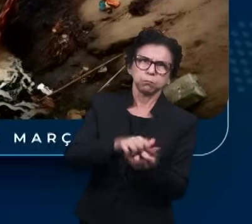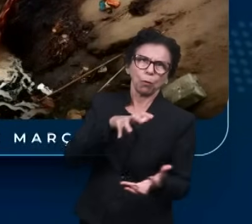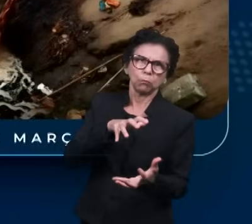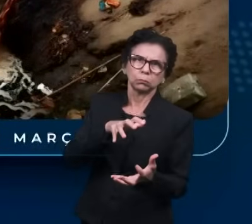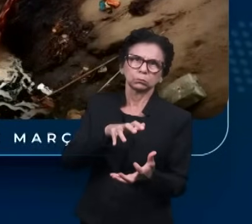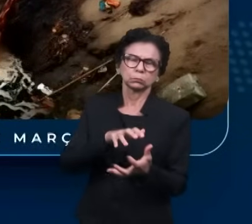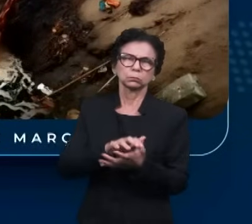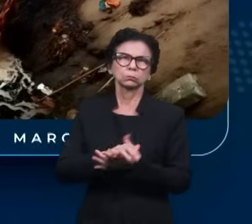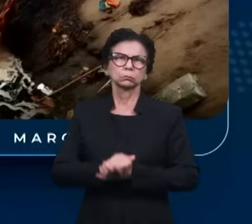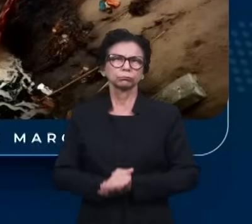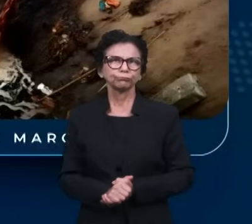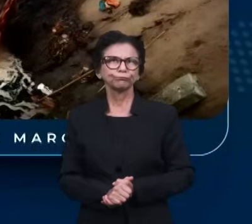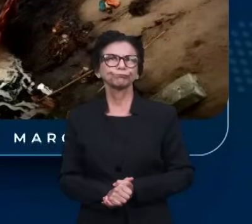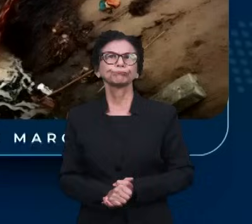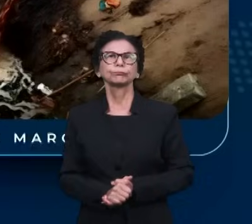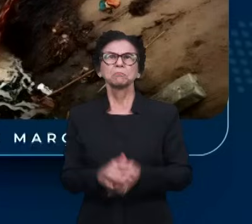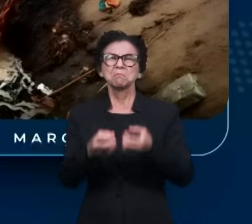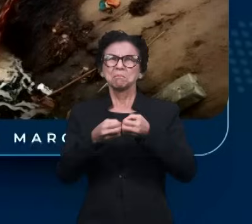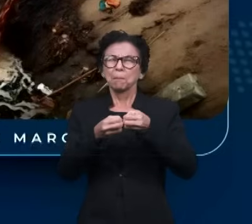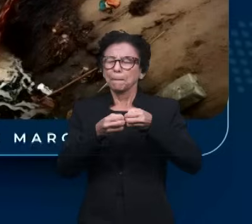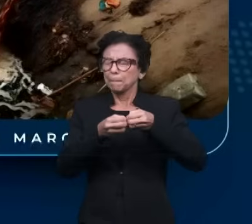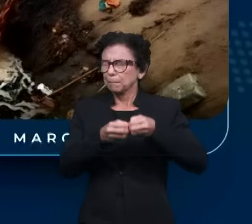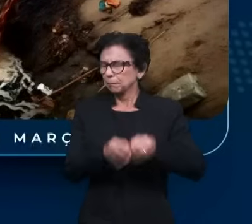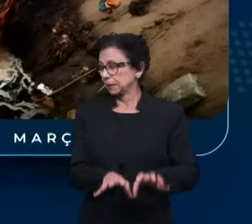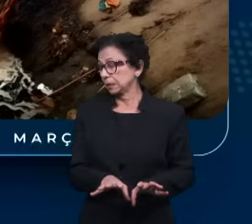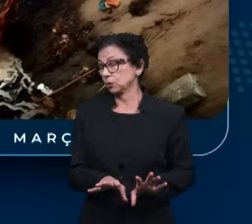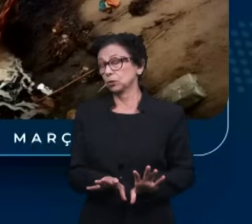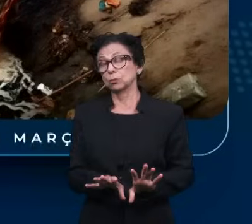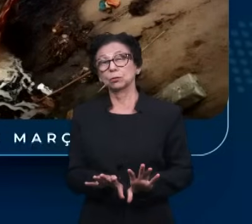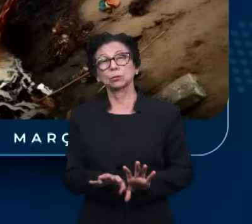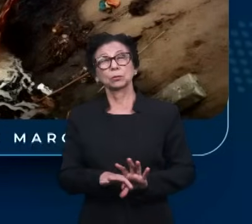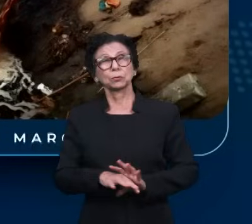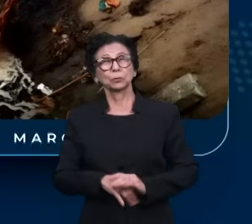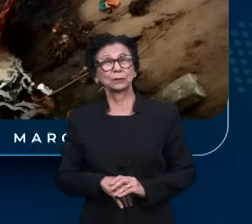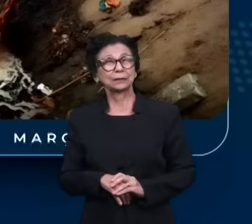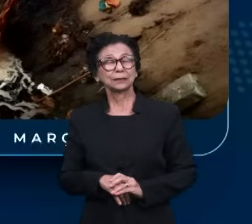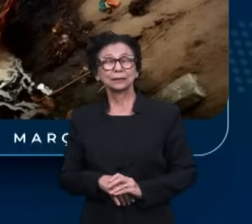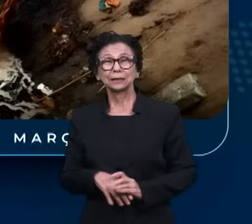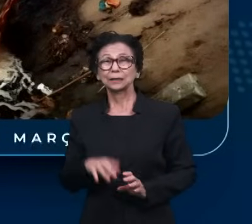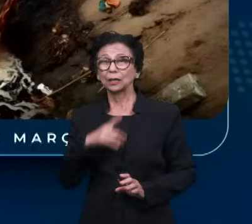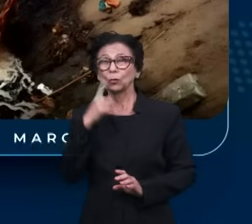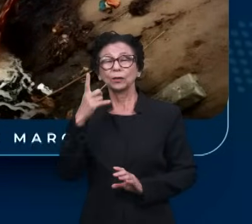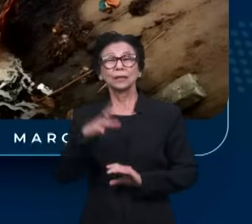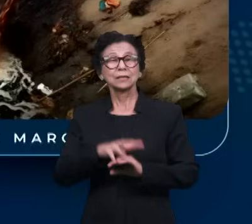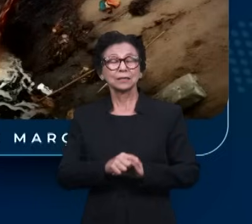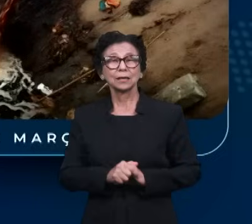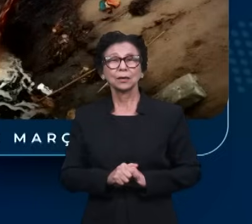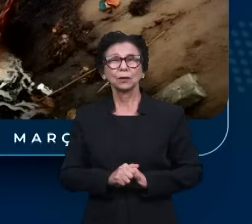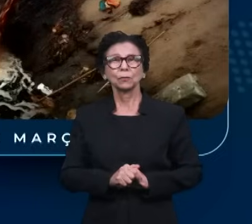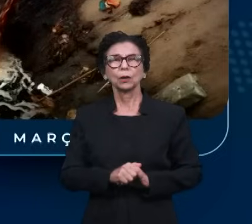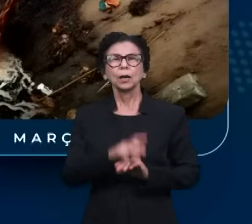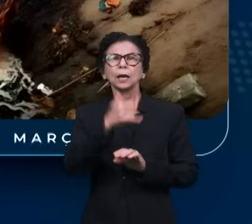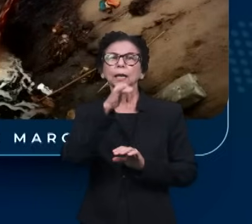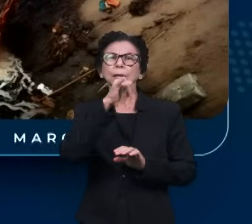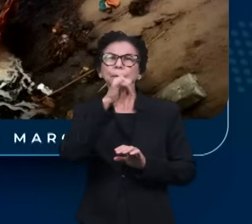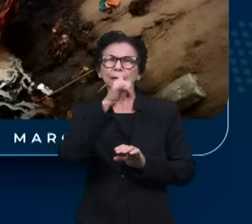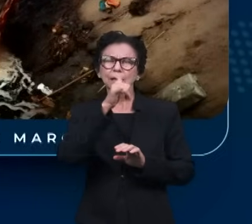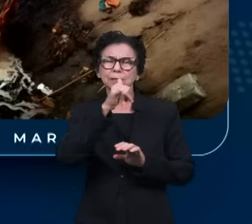maior desastre, o maior acidente nuclear da história. Está aí a BBC